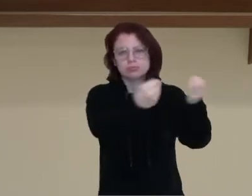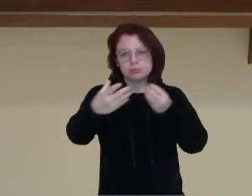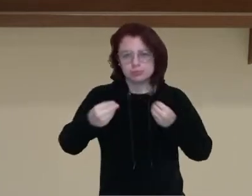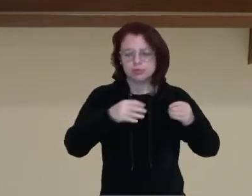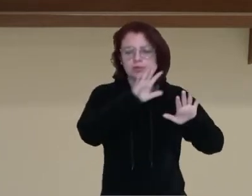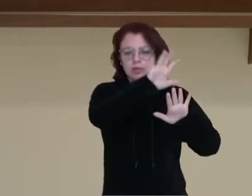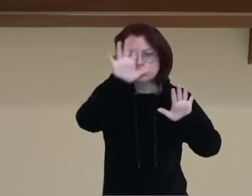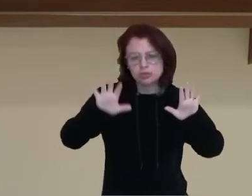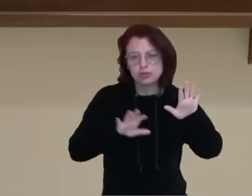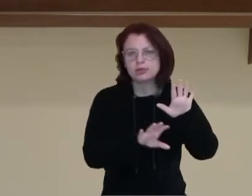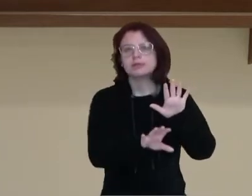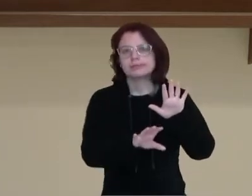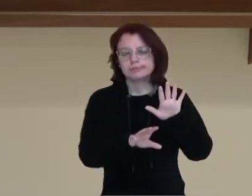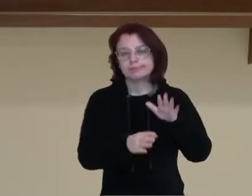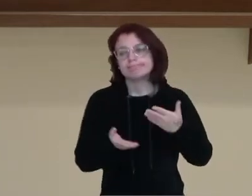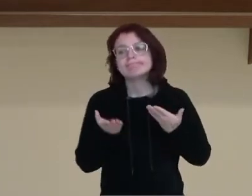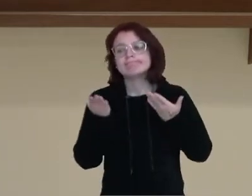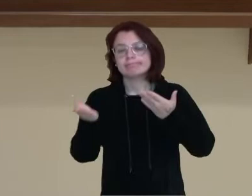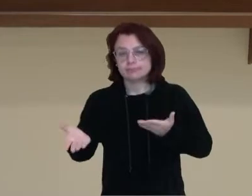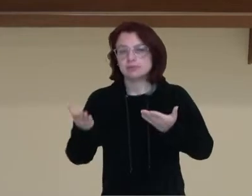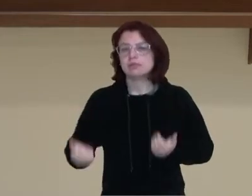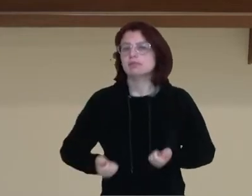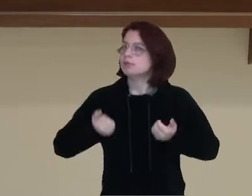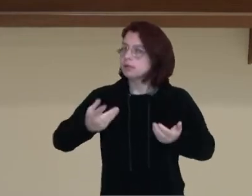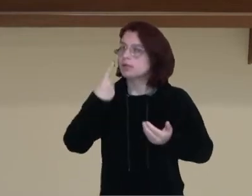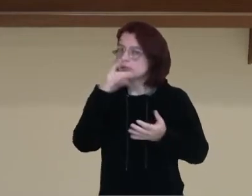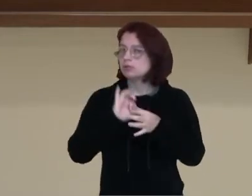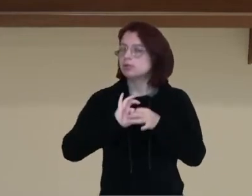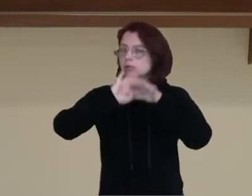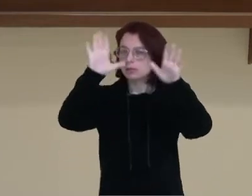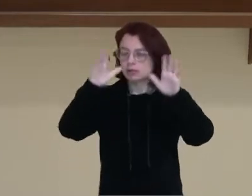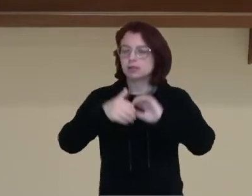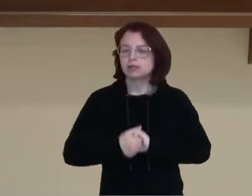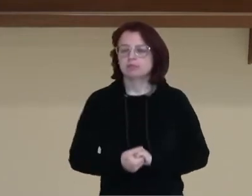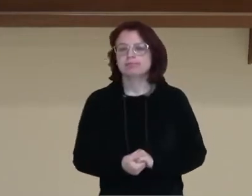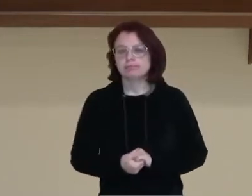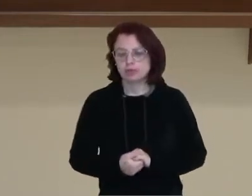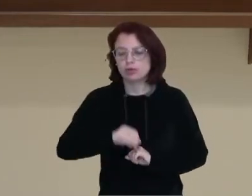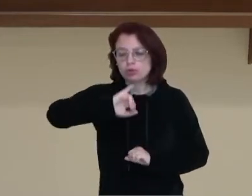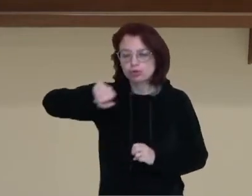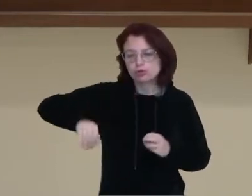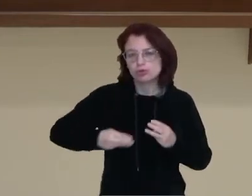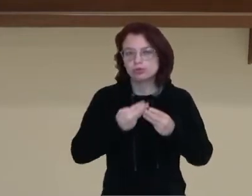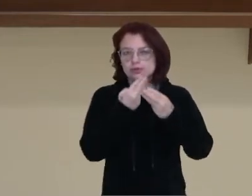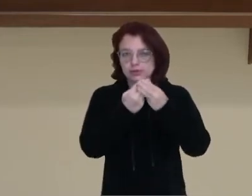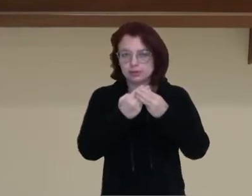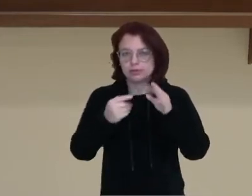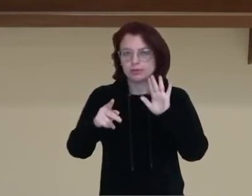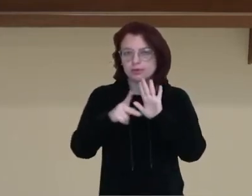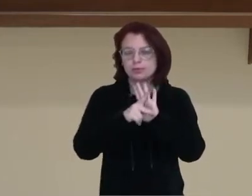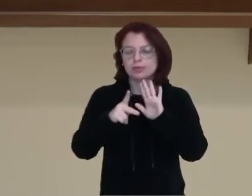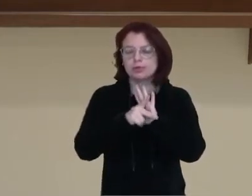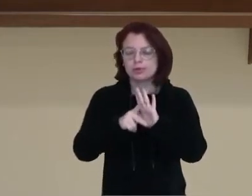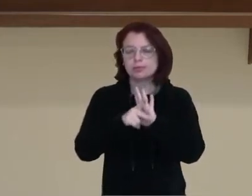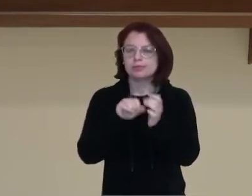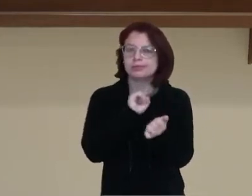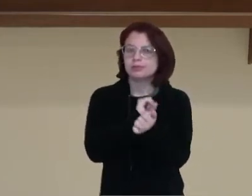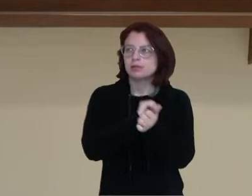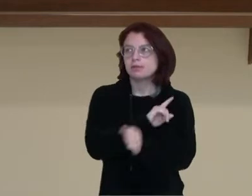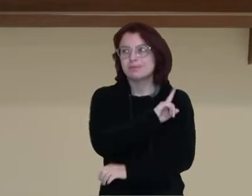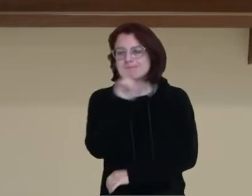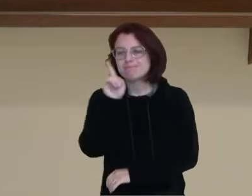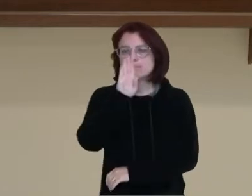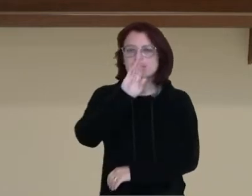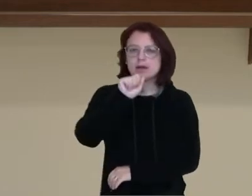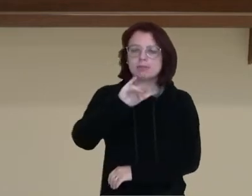inclusive são eles que vão libertar, em 539, os judeus do cativeiro da Babilônia. Eles venceram